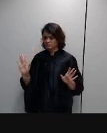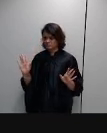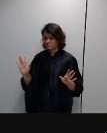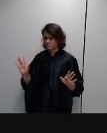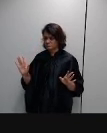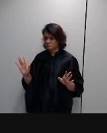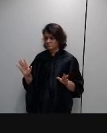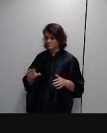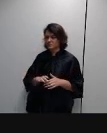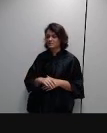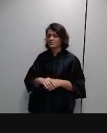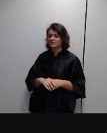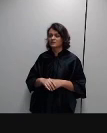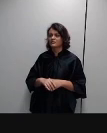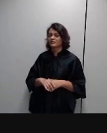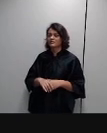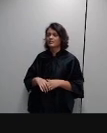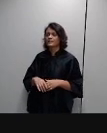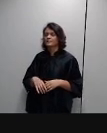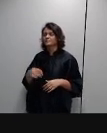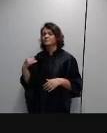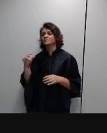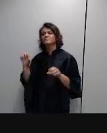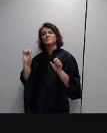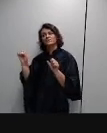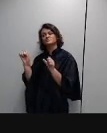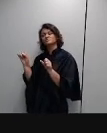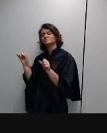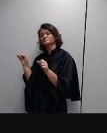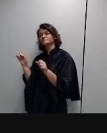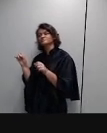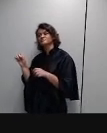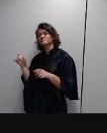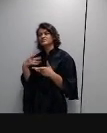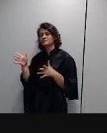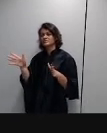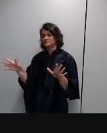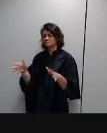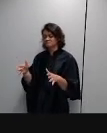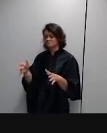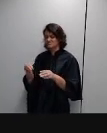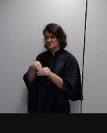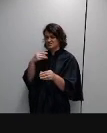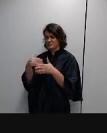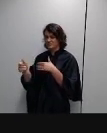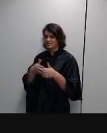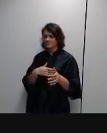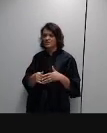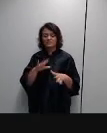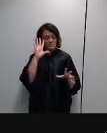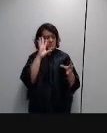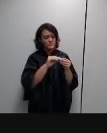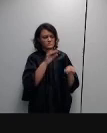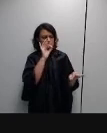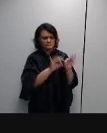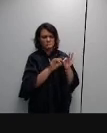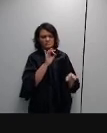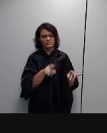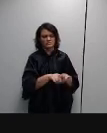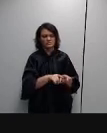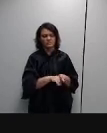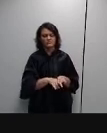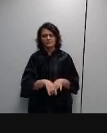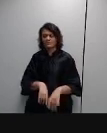taquigráficas podem ser buscadas para espantar qualquer dúvida a conclusão dos julgamentos também ficou certa minis Regina